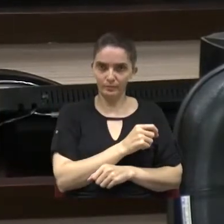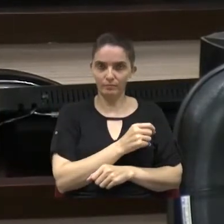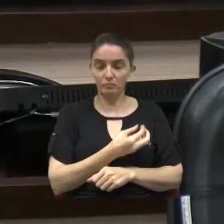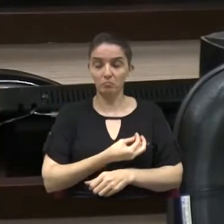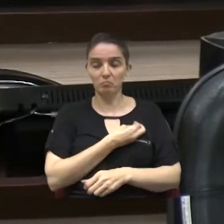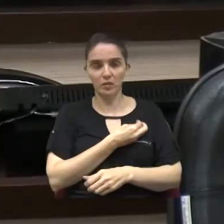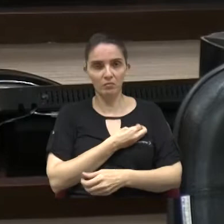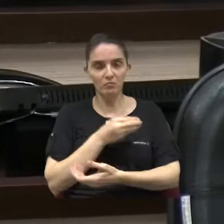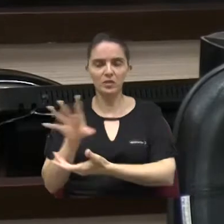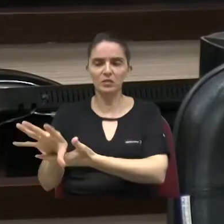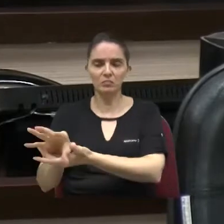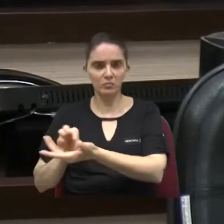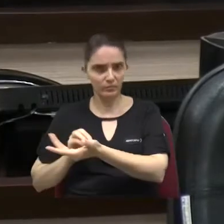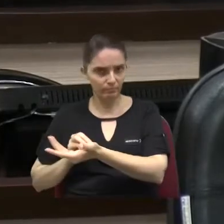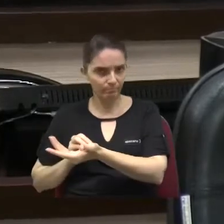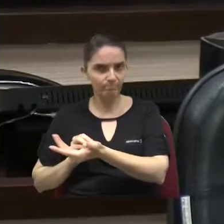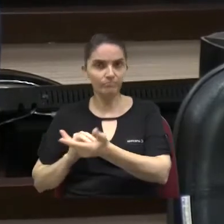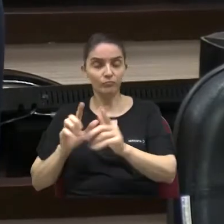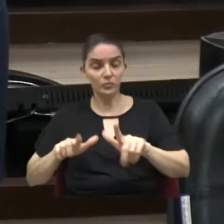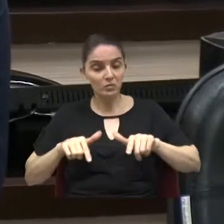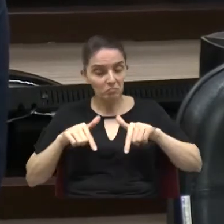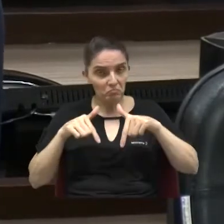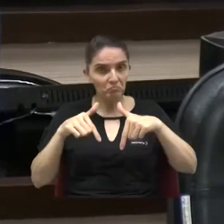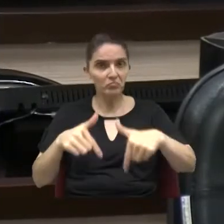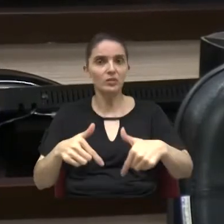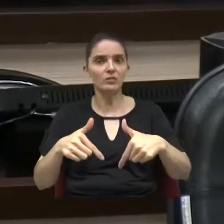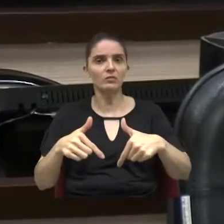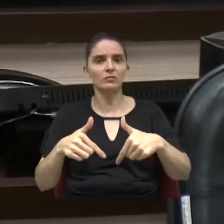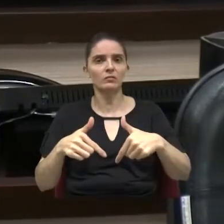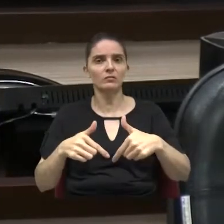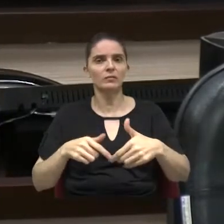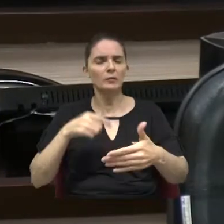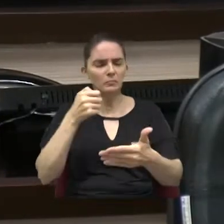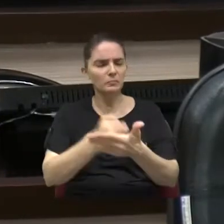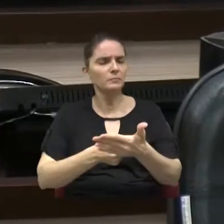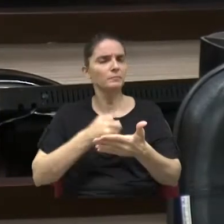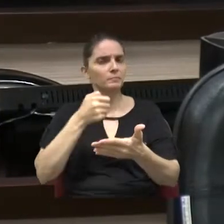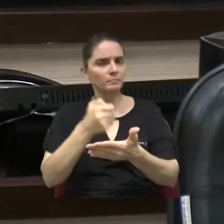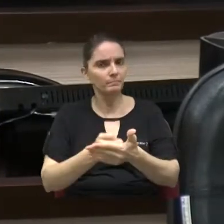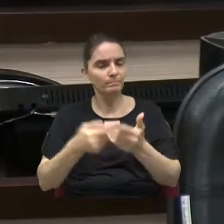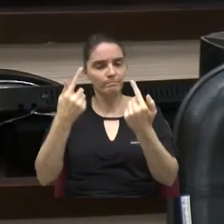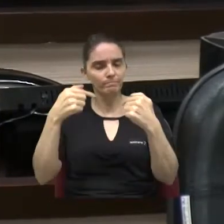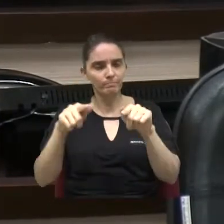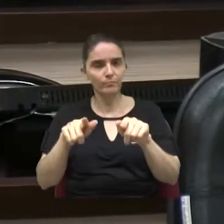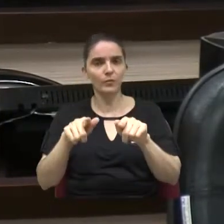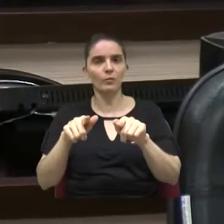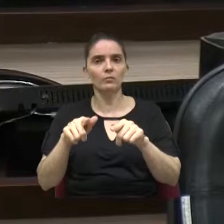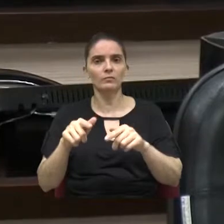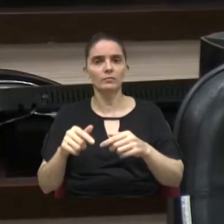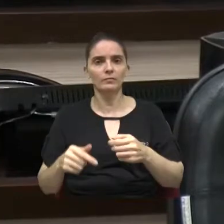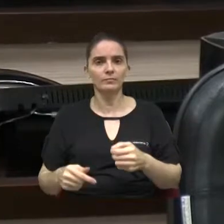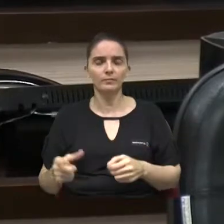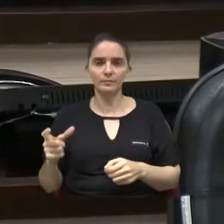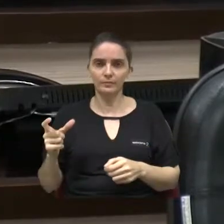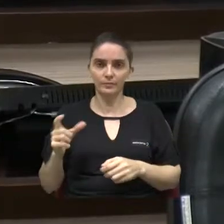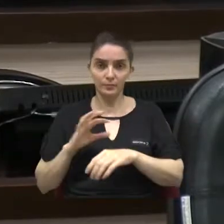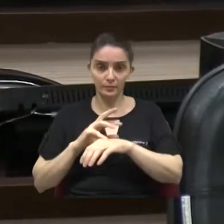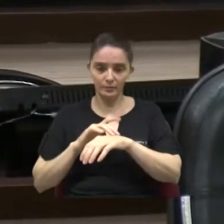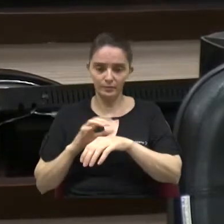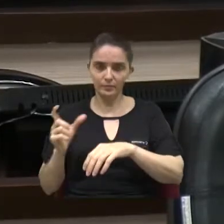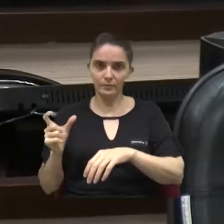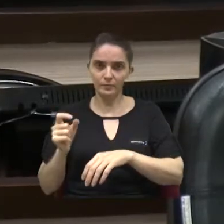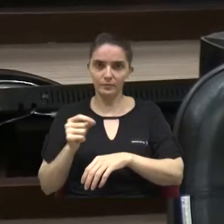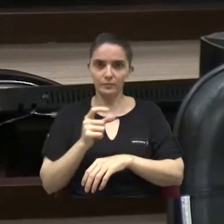de perseverança, de ânimo e de luta contra a doença que começou